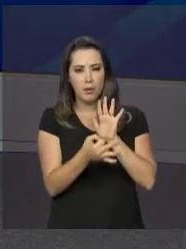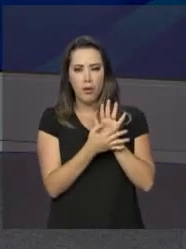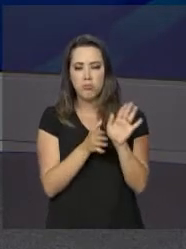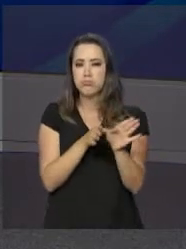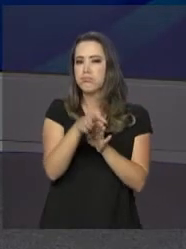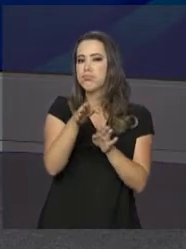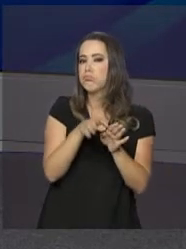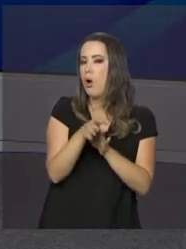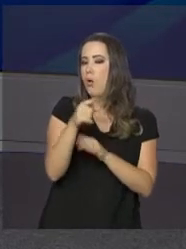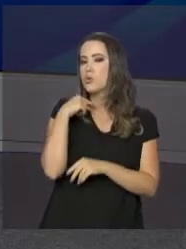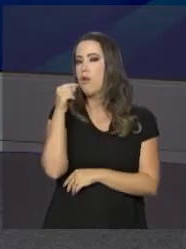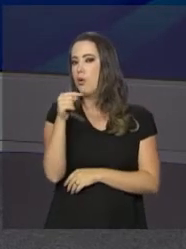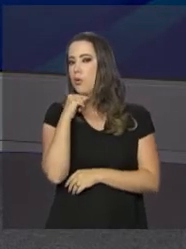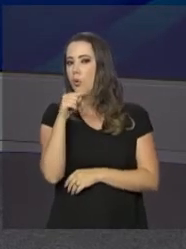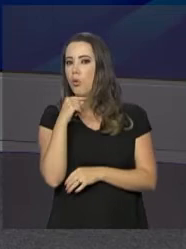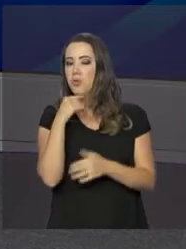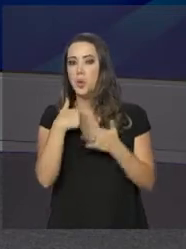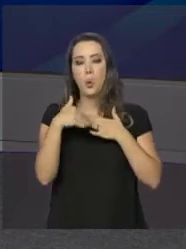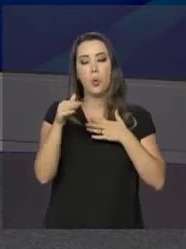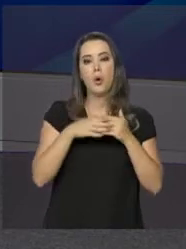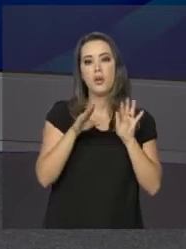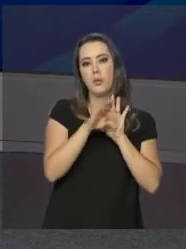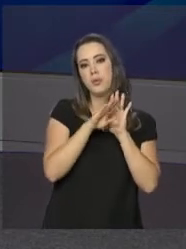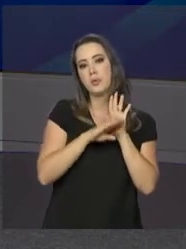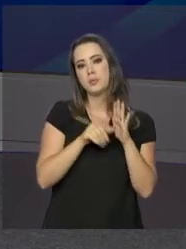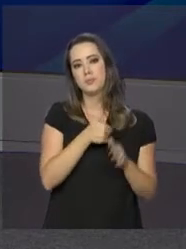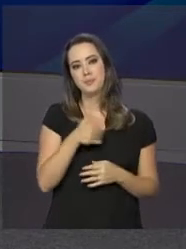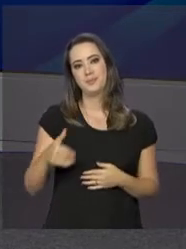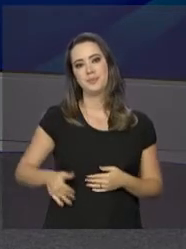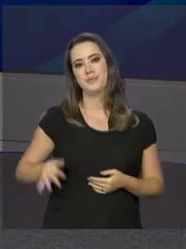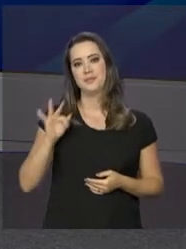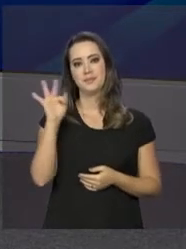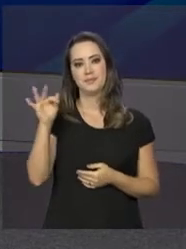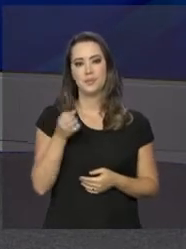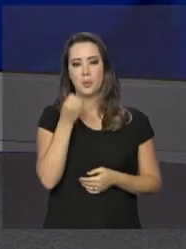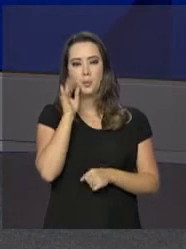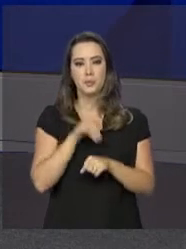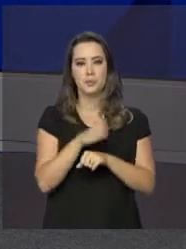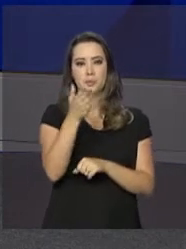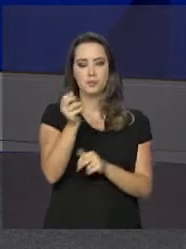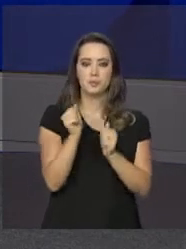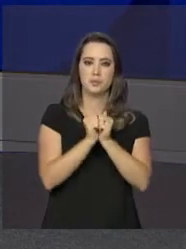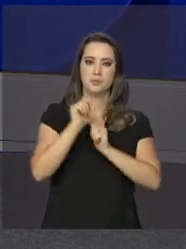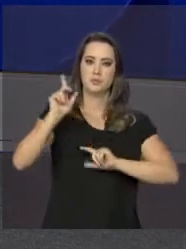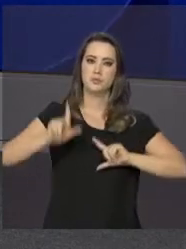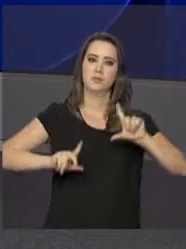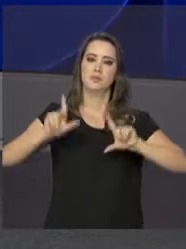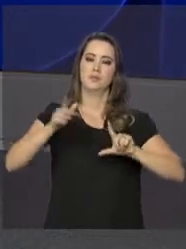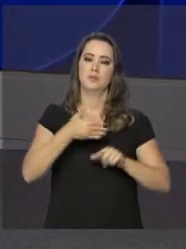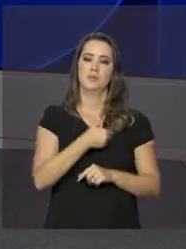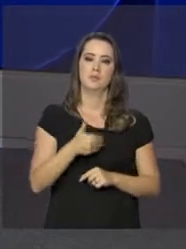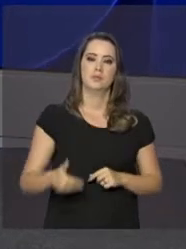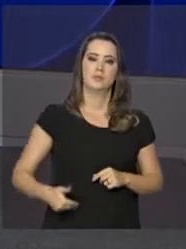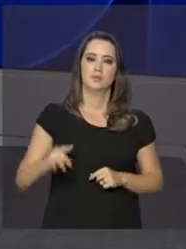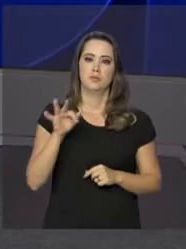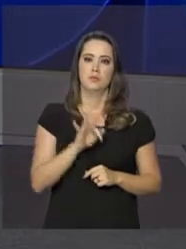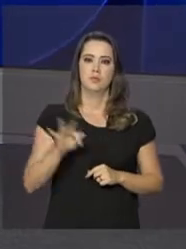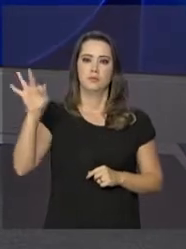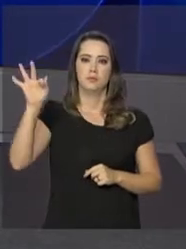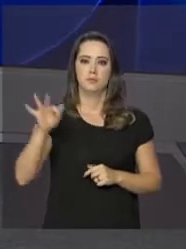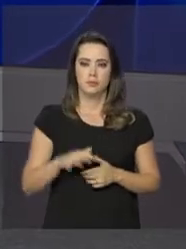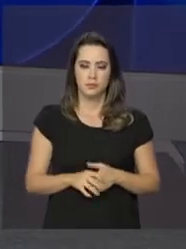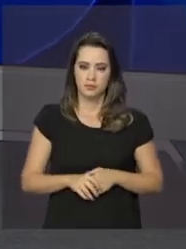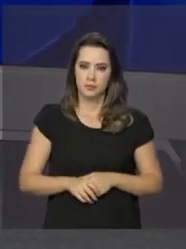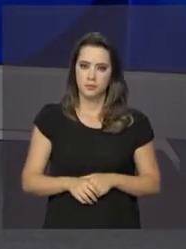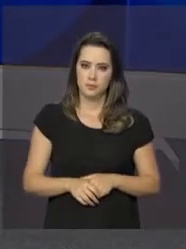ou dúvidas sobre programas e ações do governo federal uma ótima noite pra você continue com a gente aqui na nbr a tv do governo